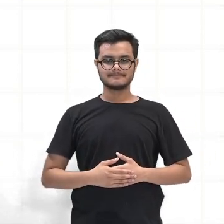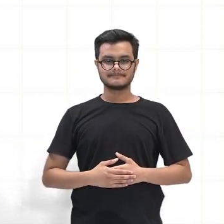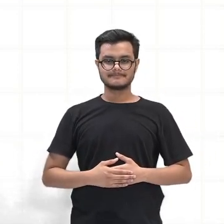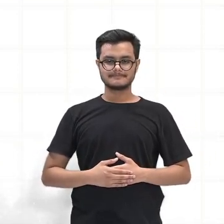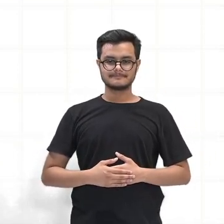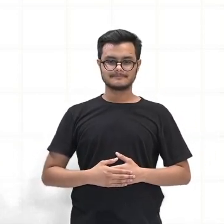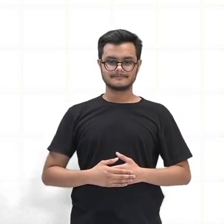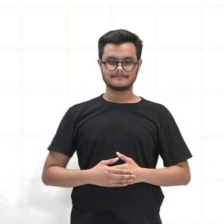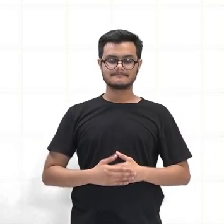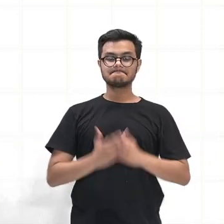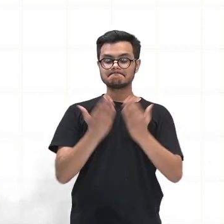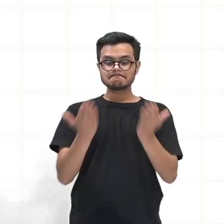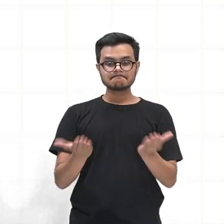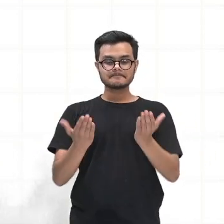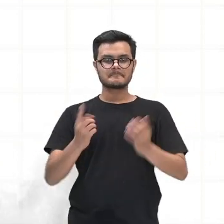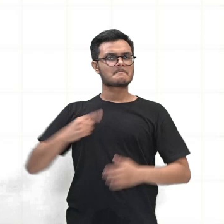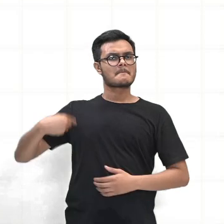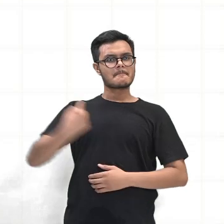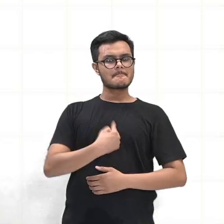região. Para a gente entender que